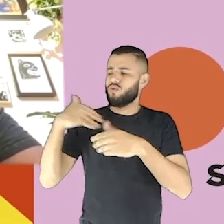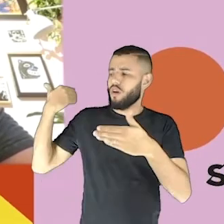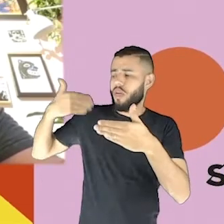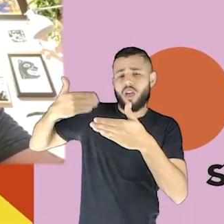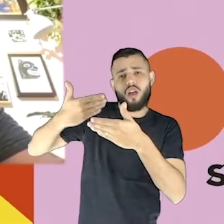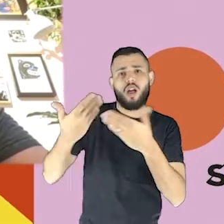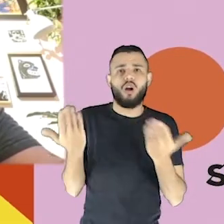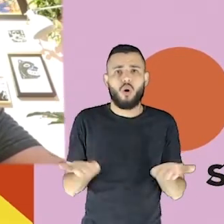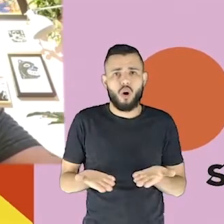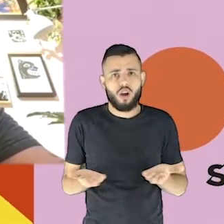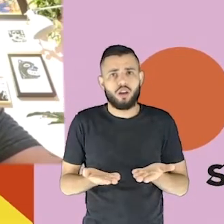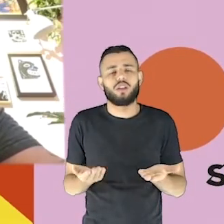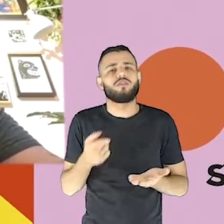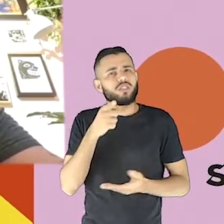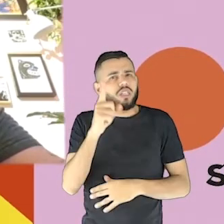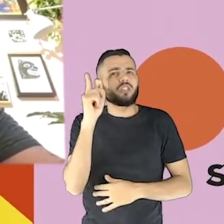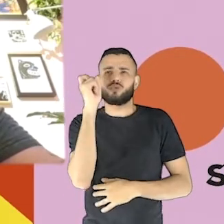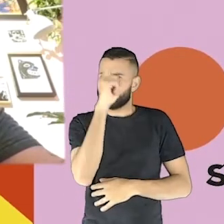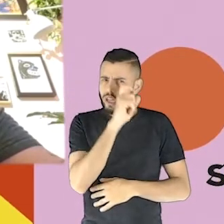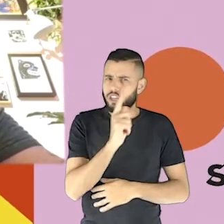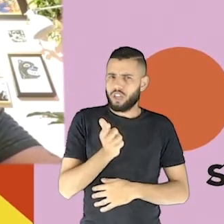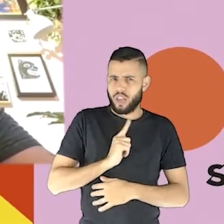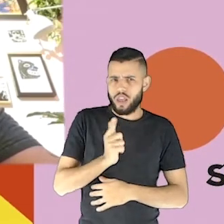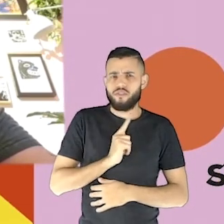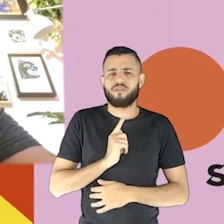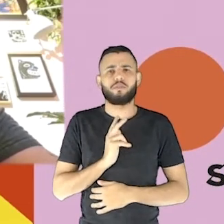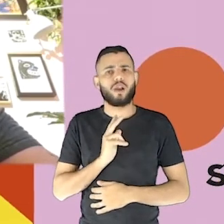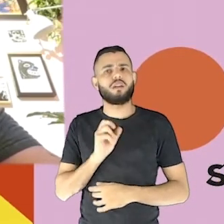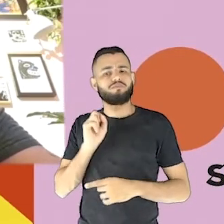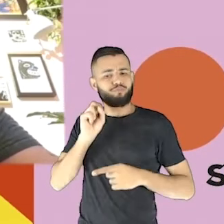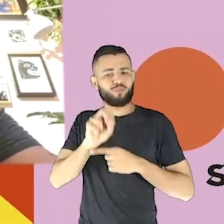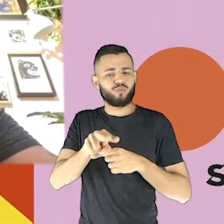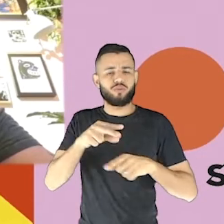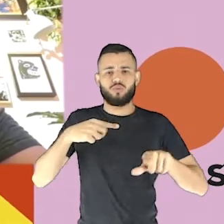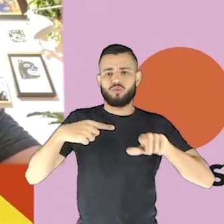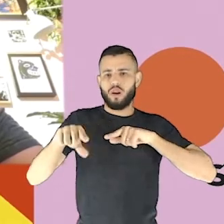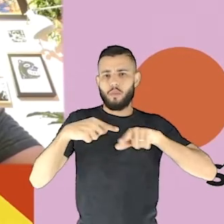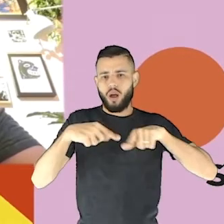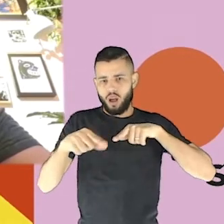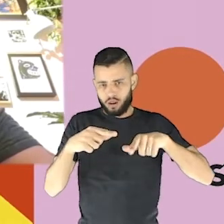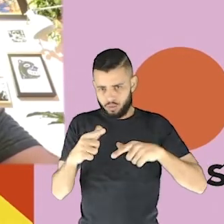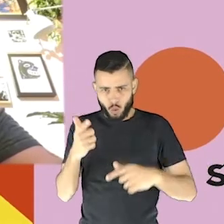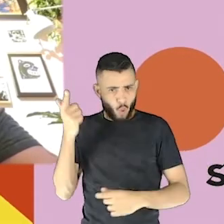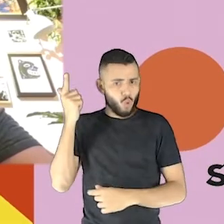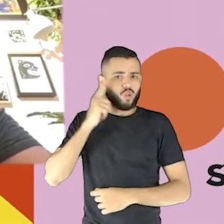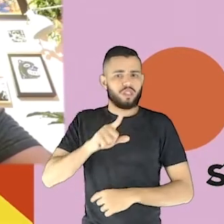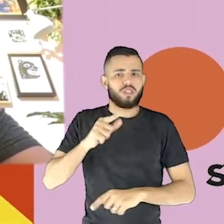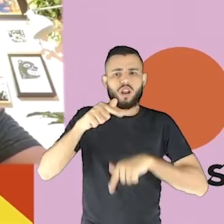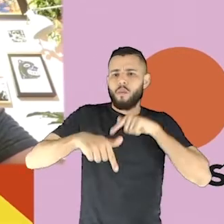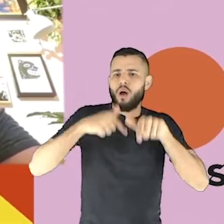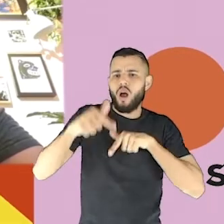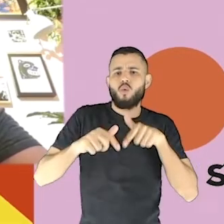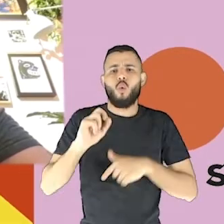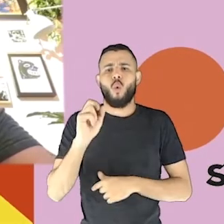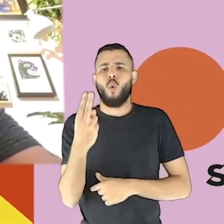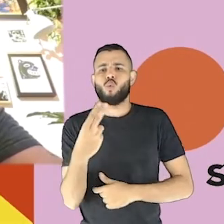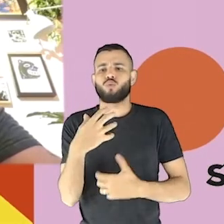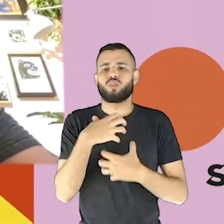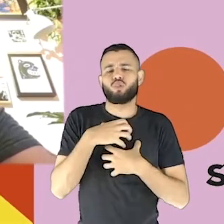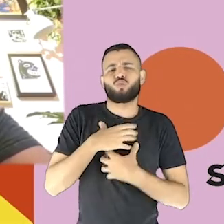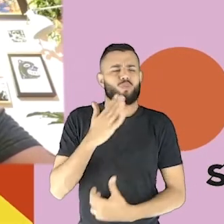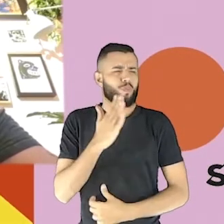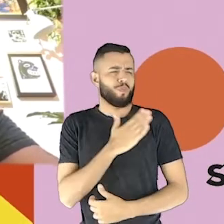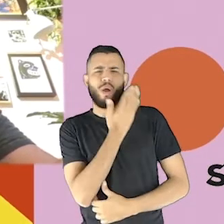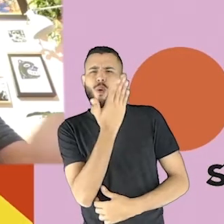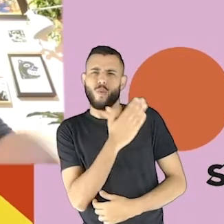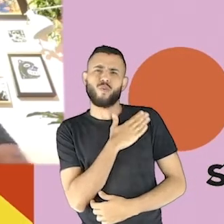até agora, você já teve dificuldade para se colocar profissionalmente, encontrar emprego, ou você já sentiu algum tipo